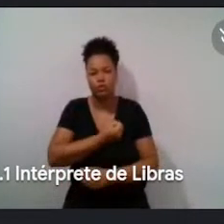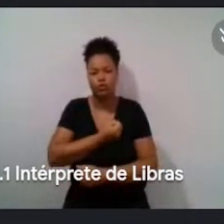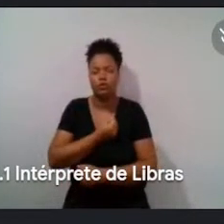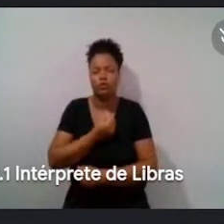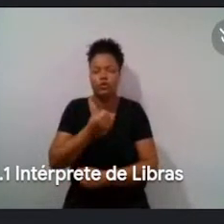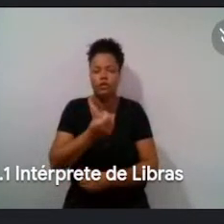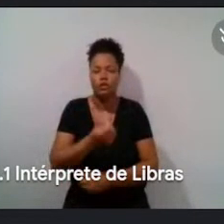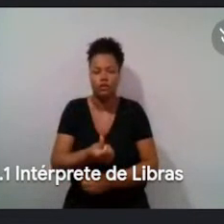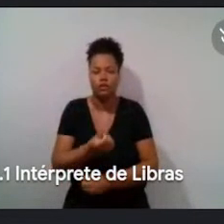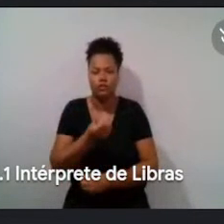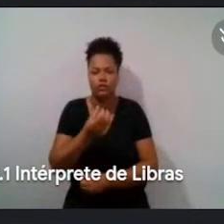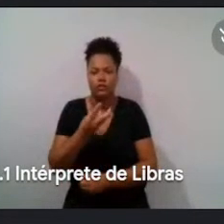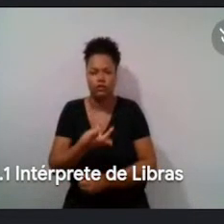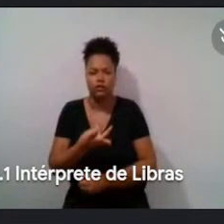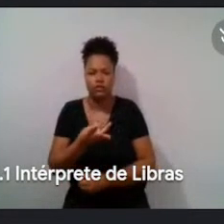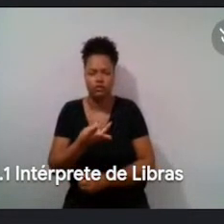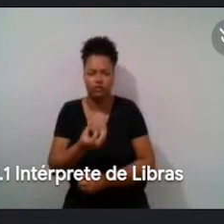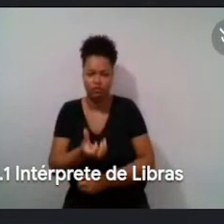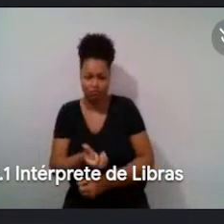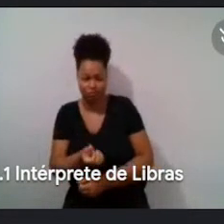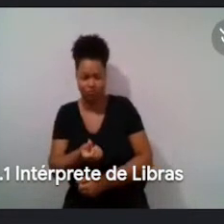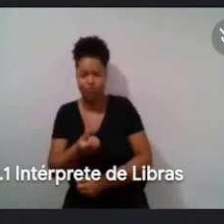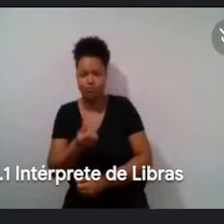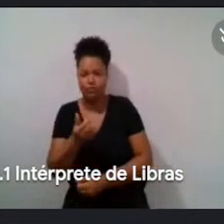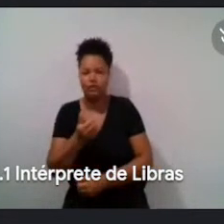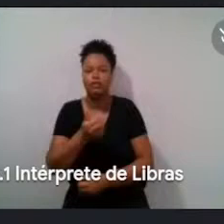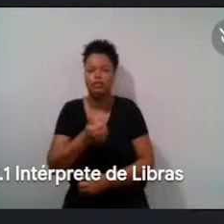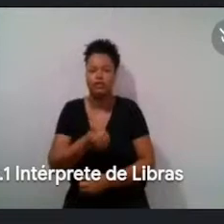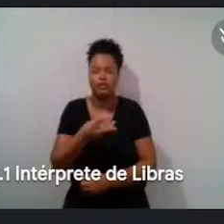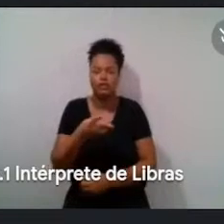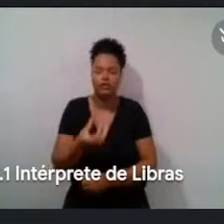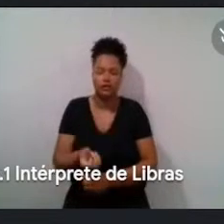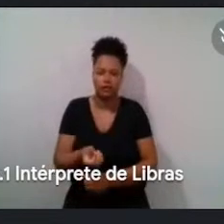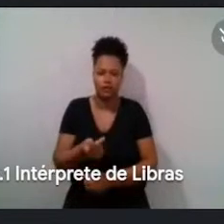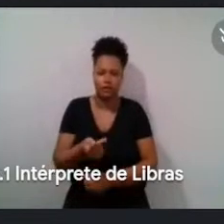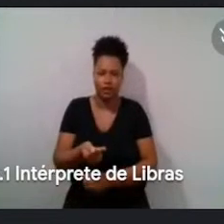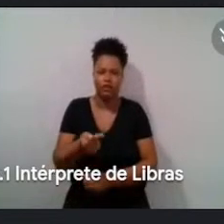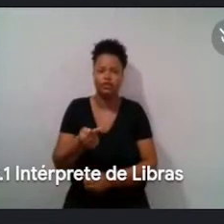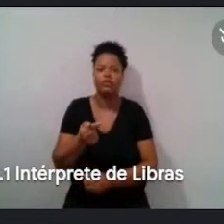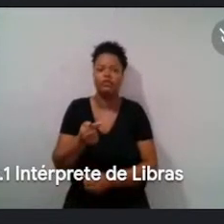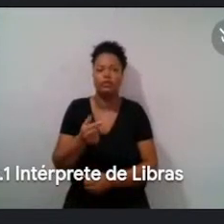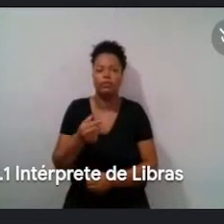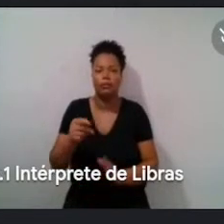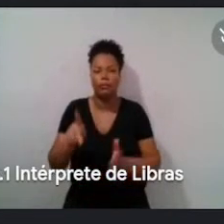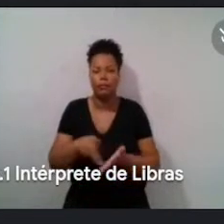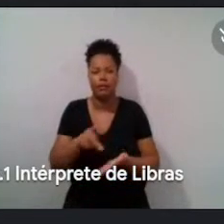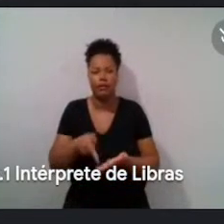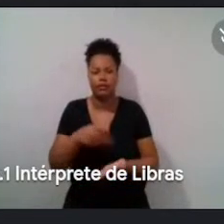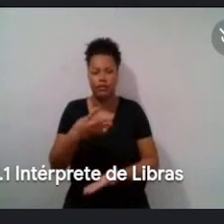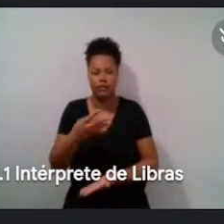9670337, página 37, dígito 41. É como voto. Está em discussão aí,